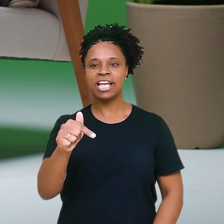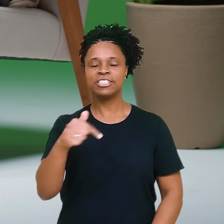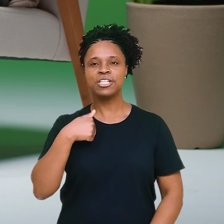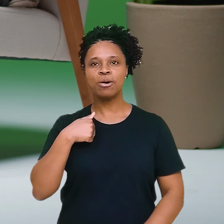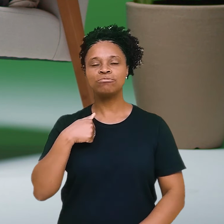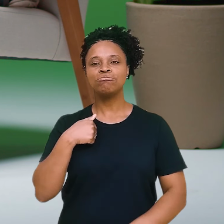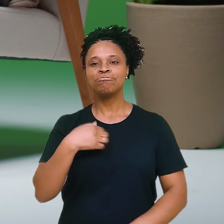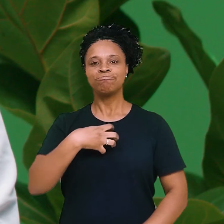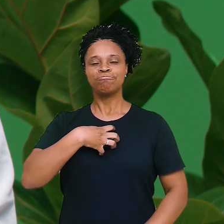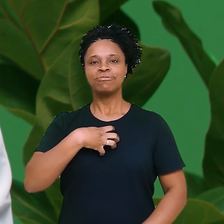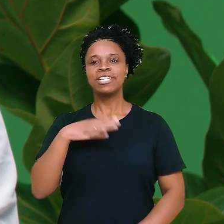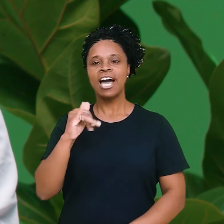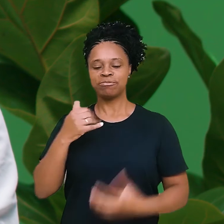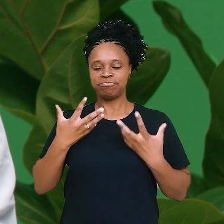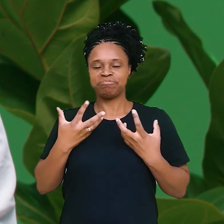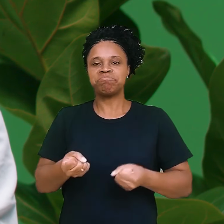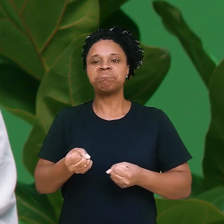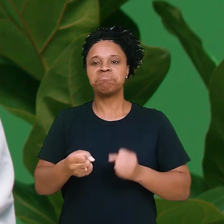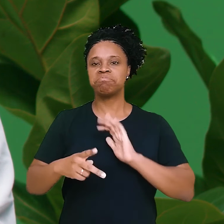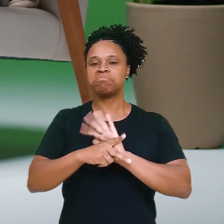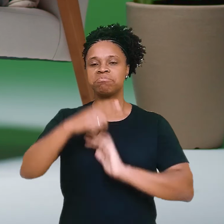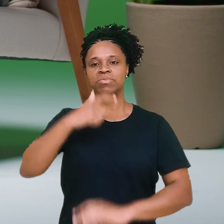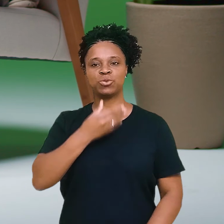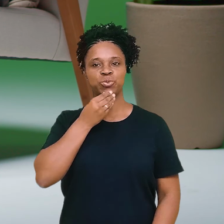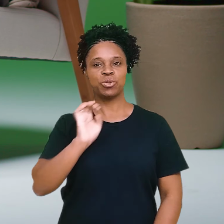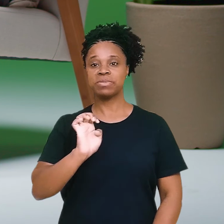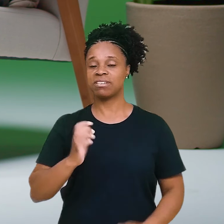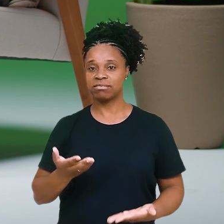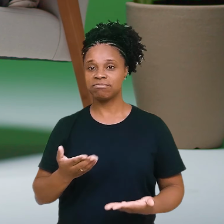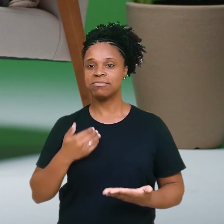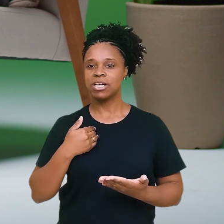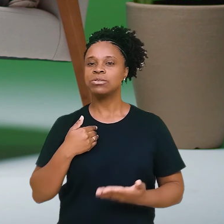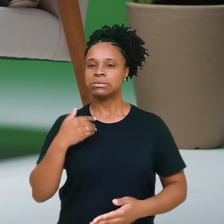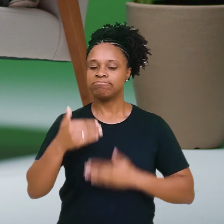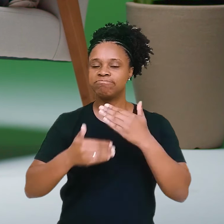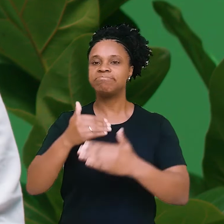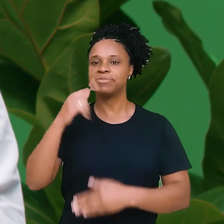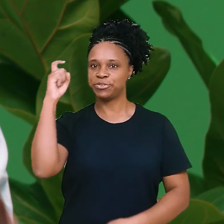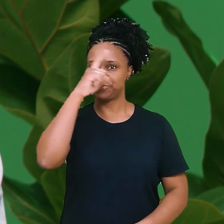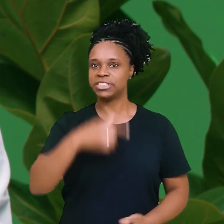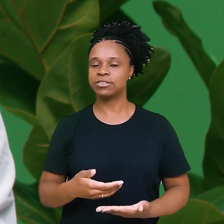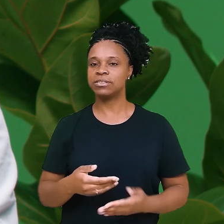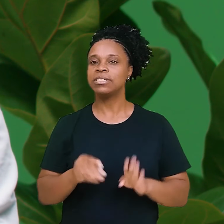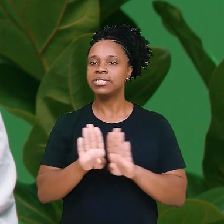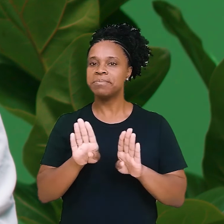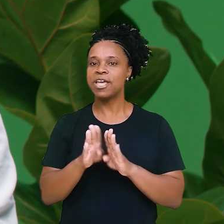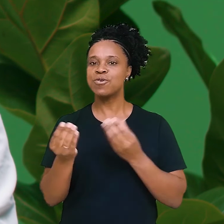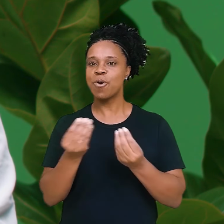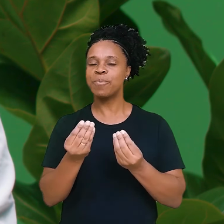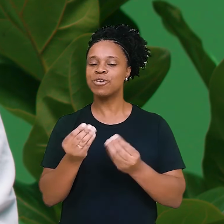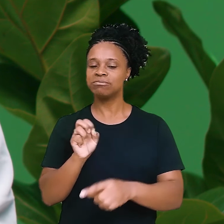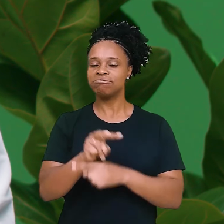que foi o momento em que eu, Caio, me aceitei totalmente como homem gay. Foi um processo difícil e esse processo coincidiu até